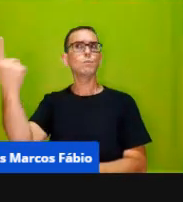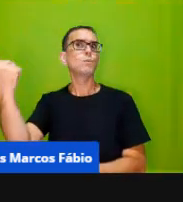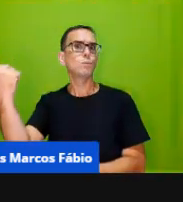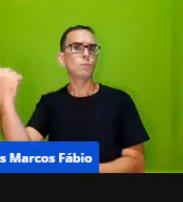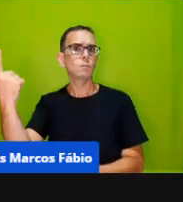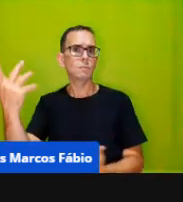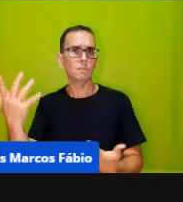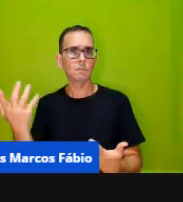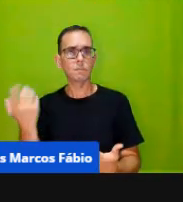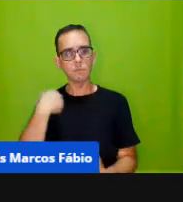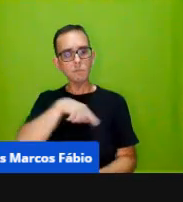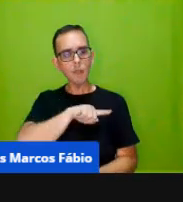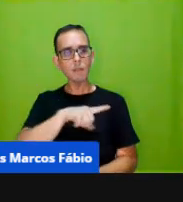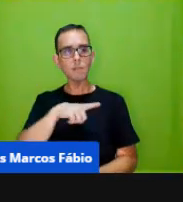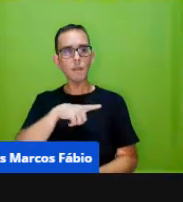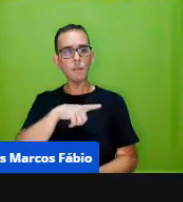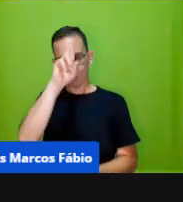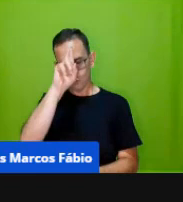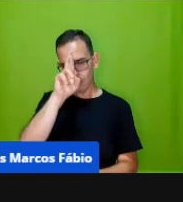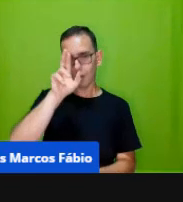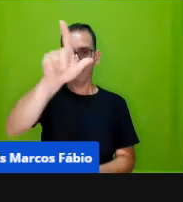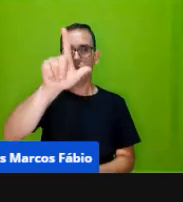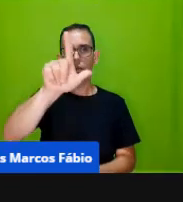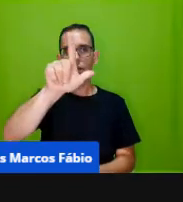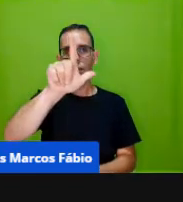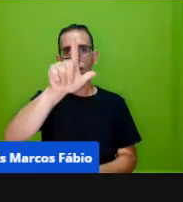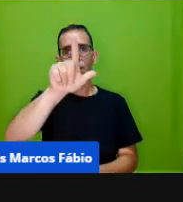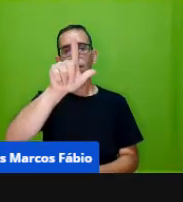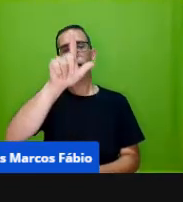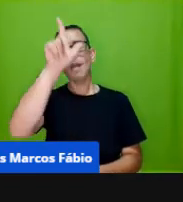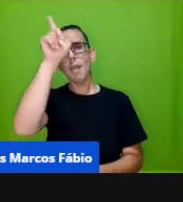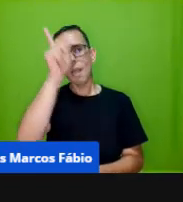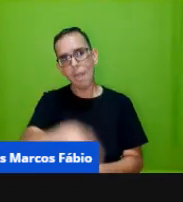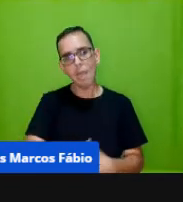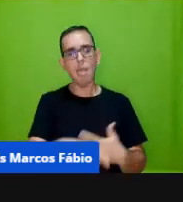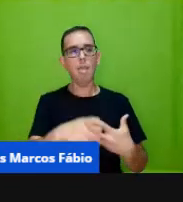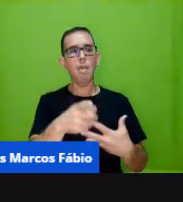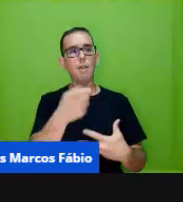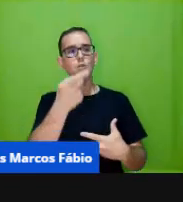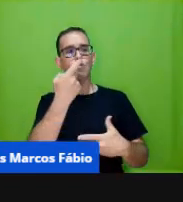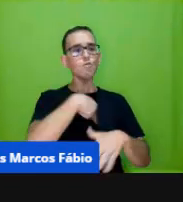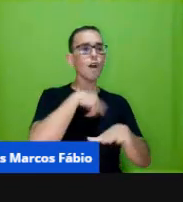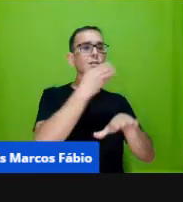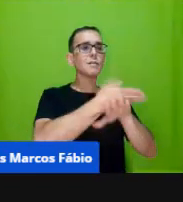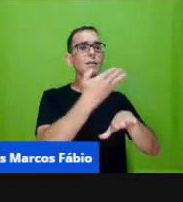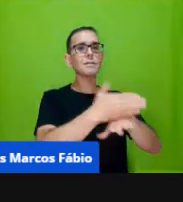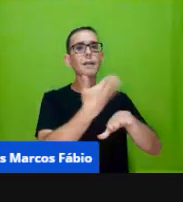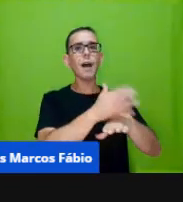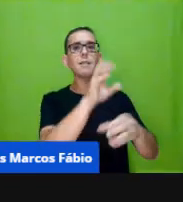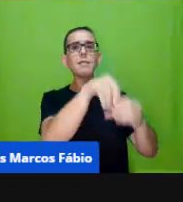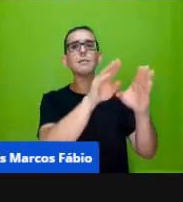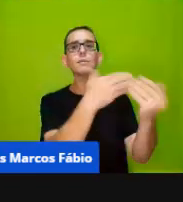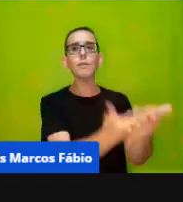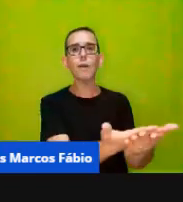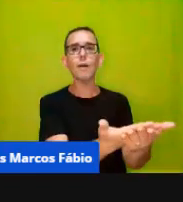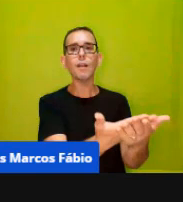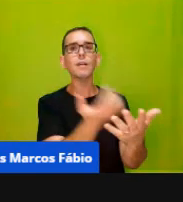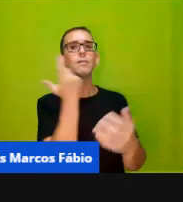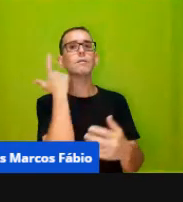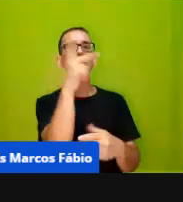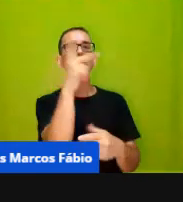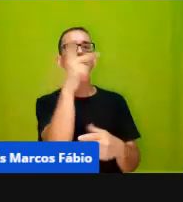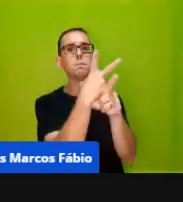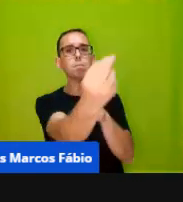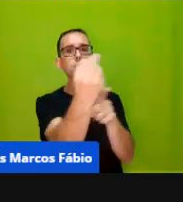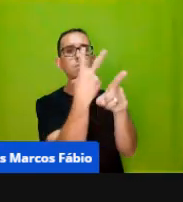nós temos um líder e isso é praticado através das nossas aulas lá. Formamos campeões,